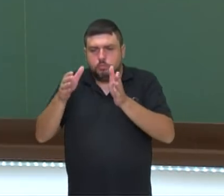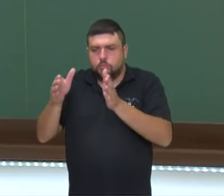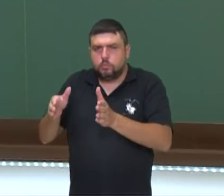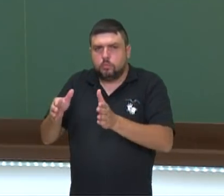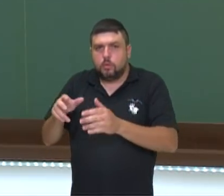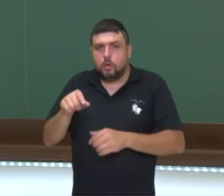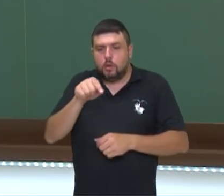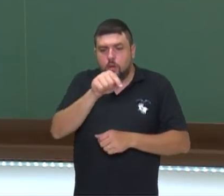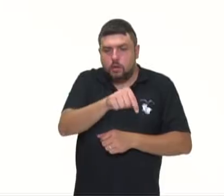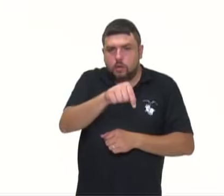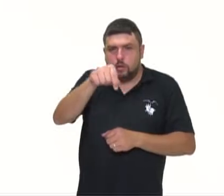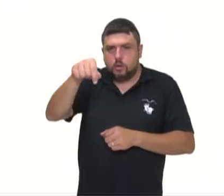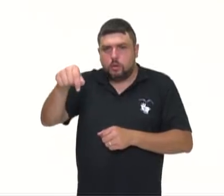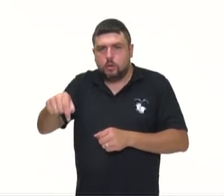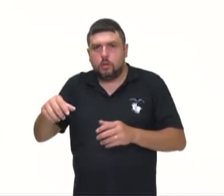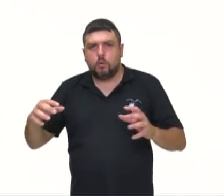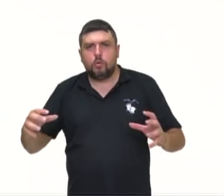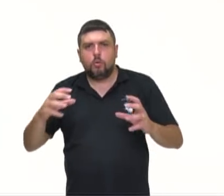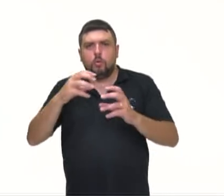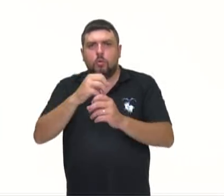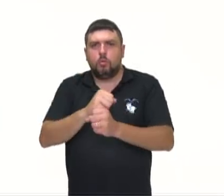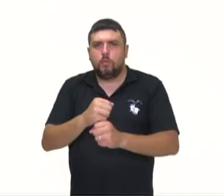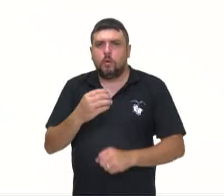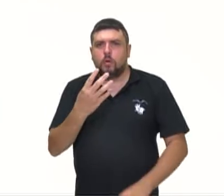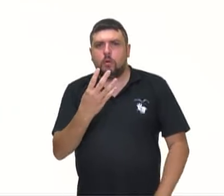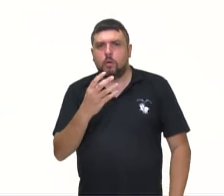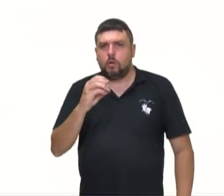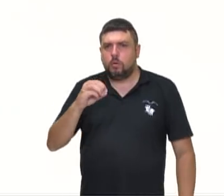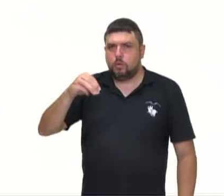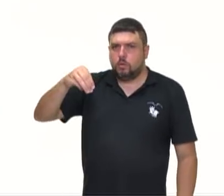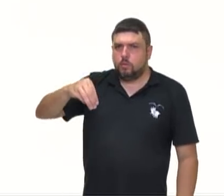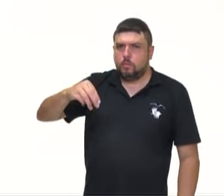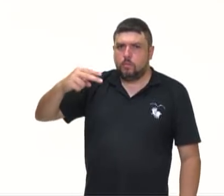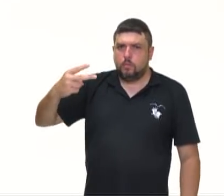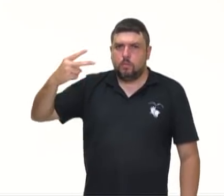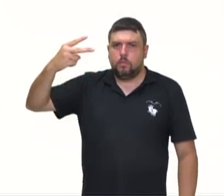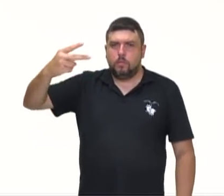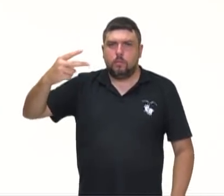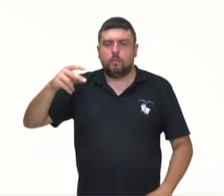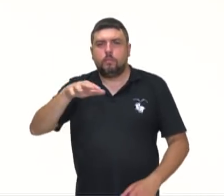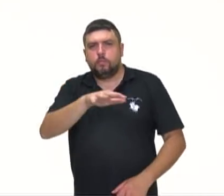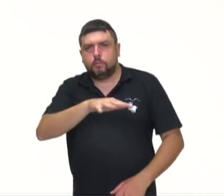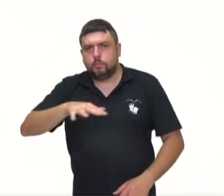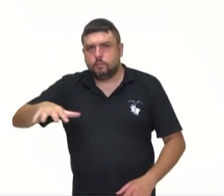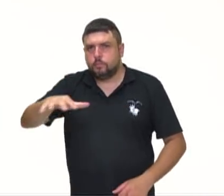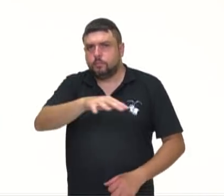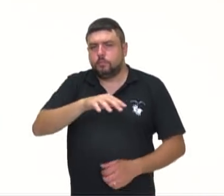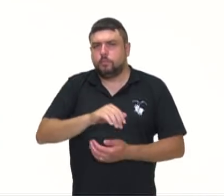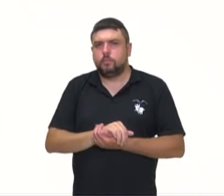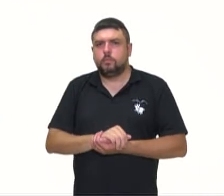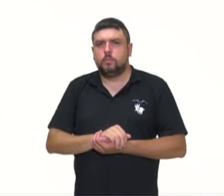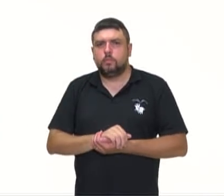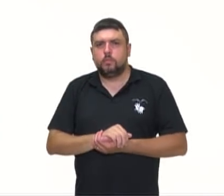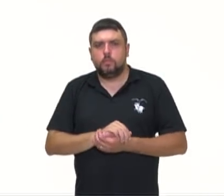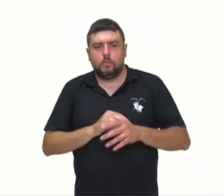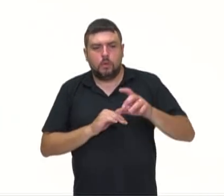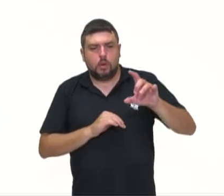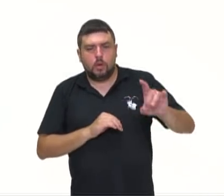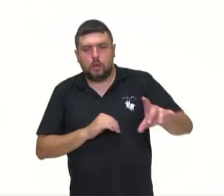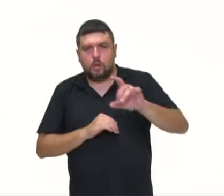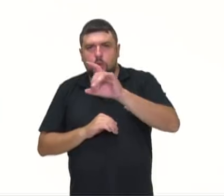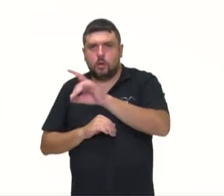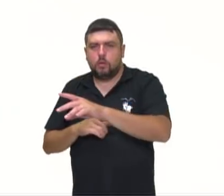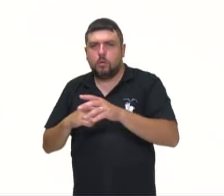juntos, somados, 40 metros quadrados de área. Cada sala tem X metros